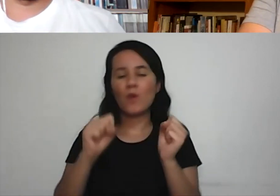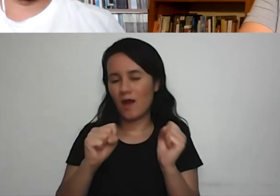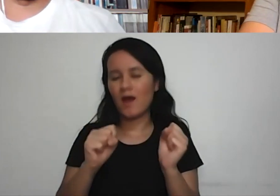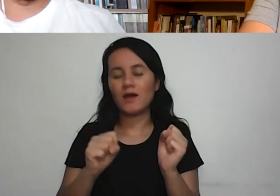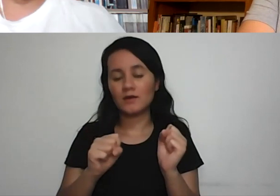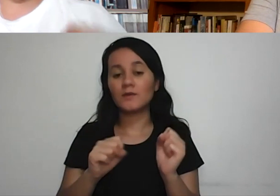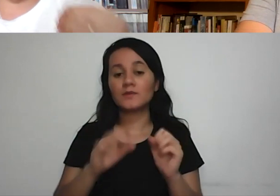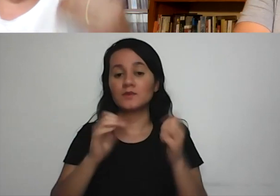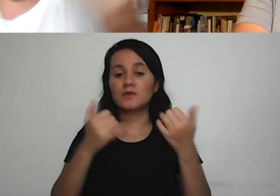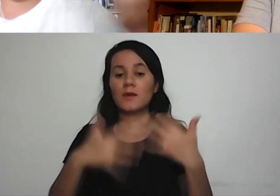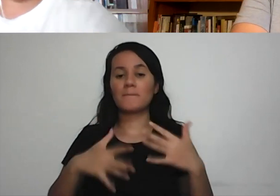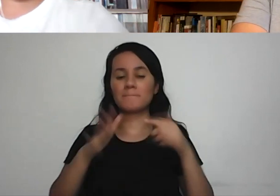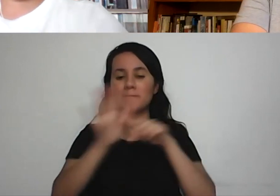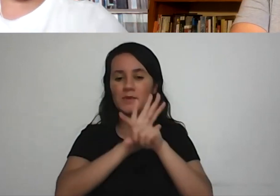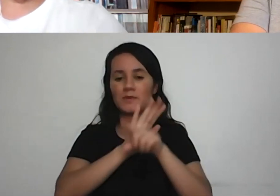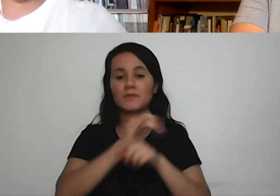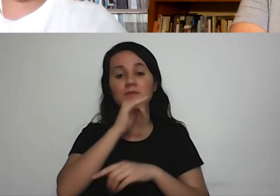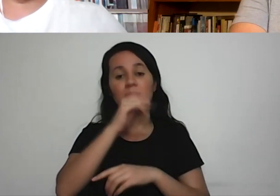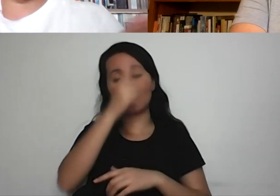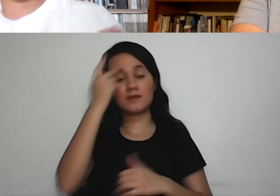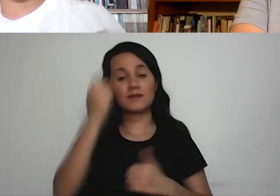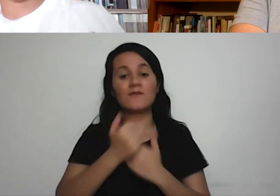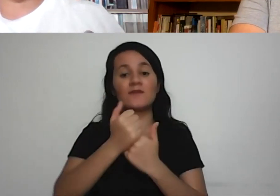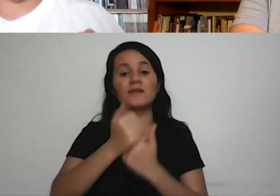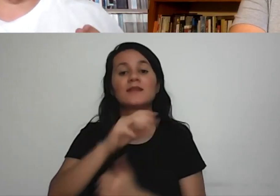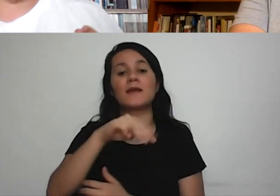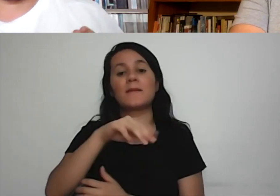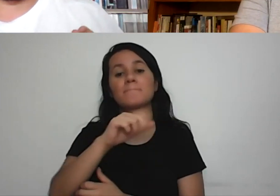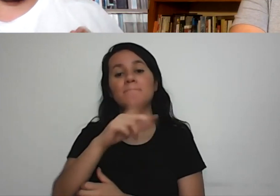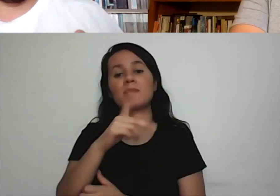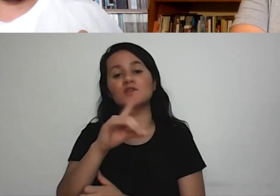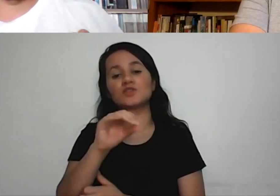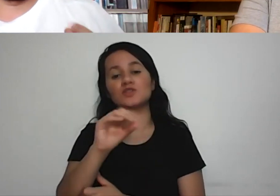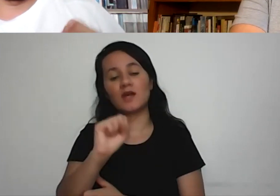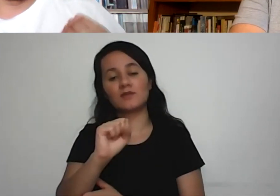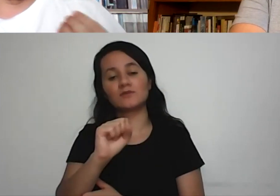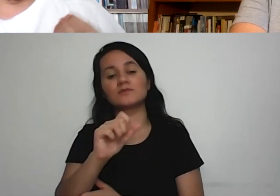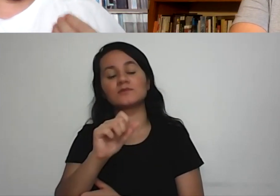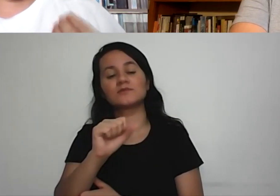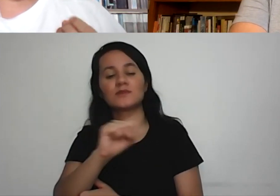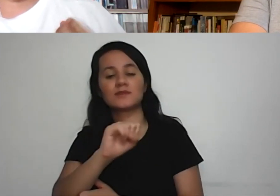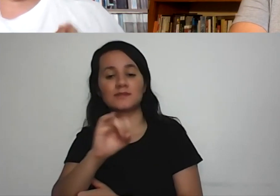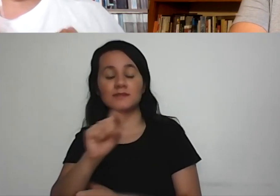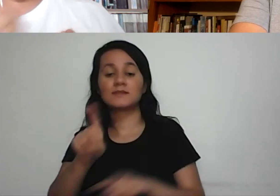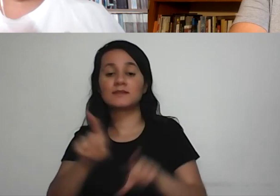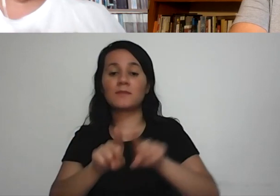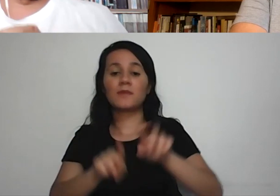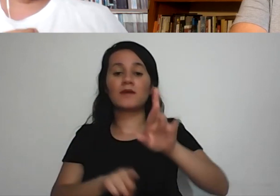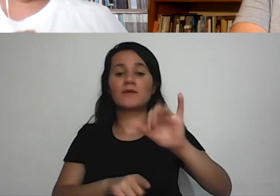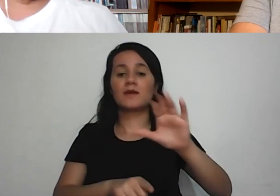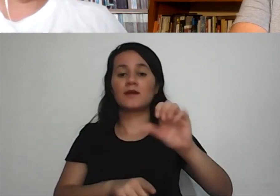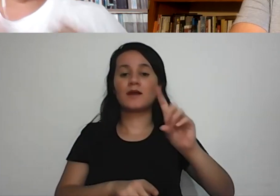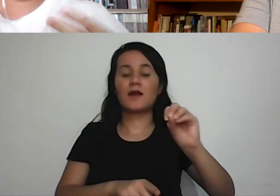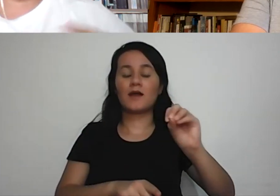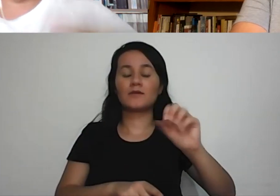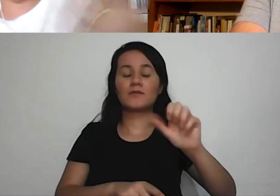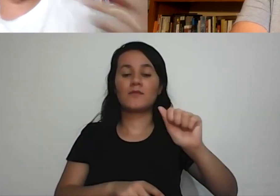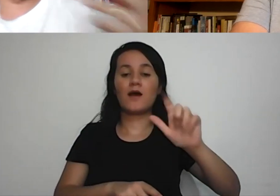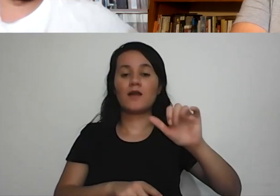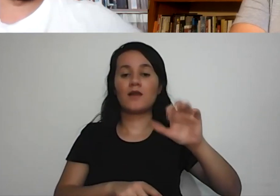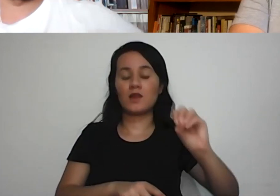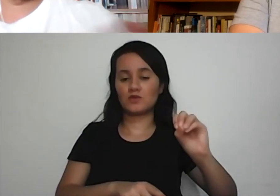citado aqui numa pergunta, falou assim, ó, defender o Machado de Assis, mas defender também o Ricardo Aleixo, né? Falei, é claro, você leva o Ricardo Aleixo, que é um